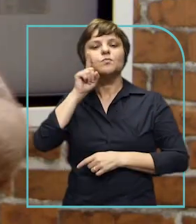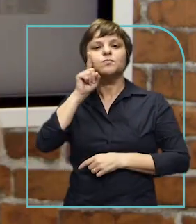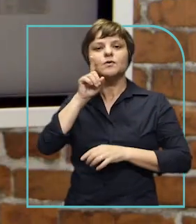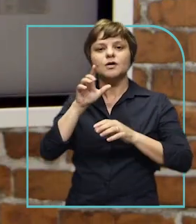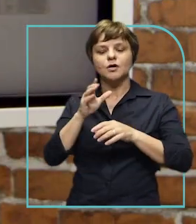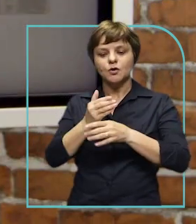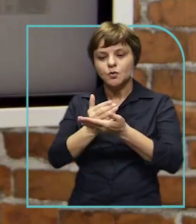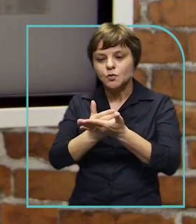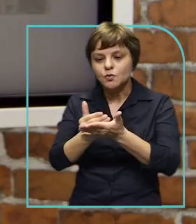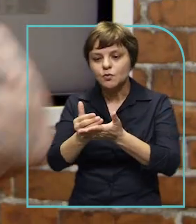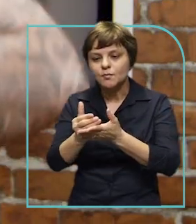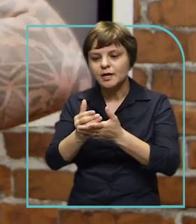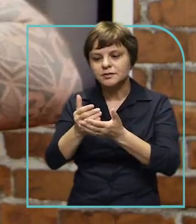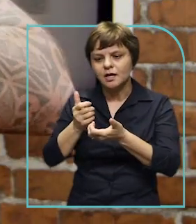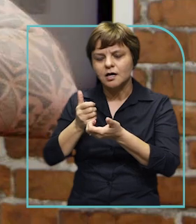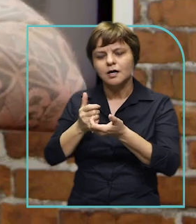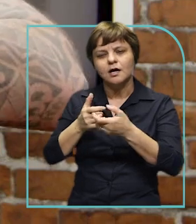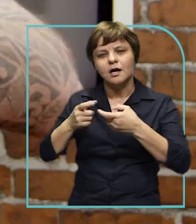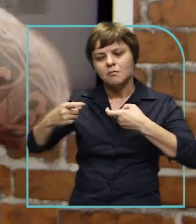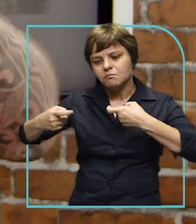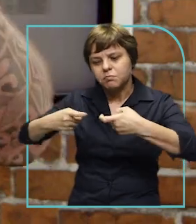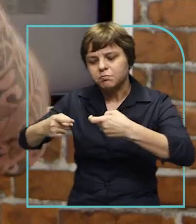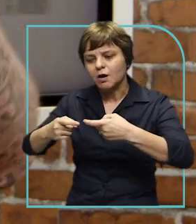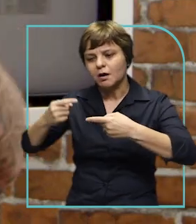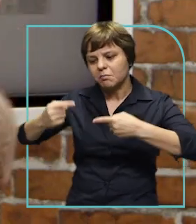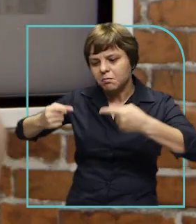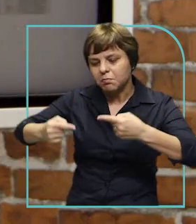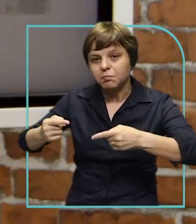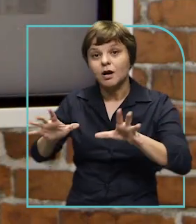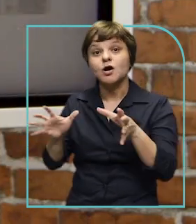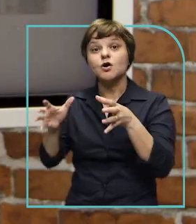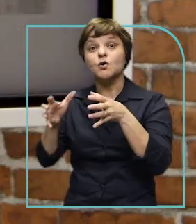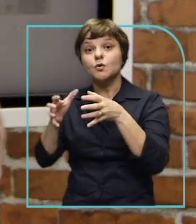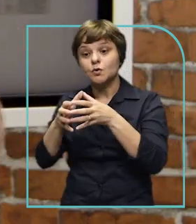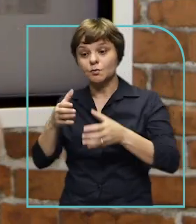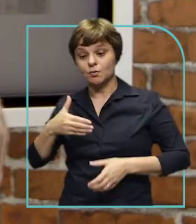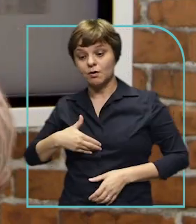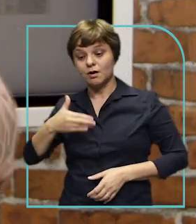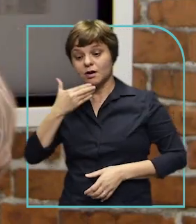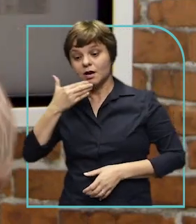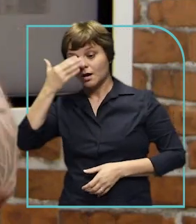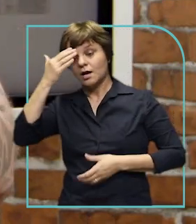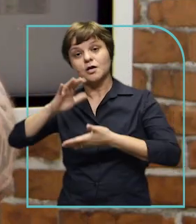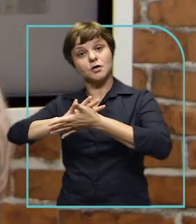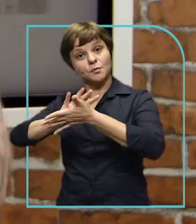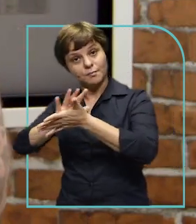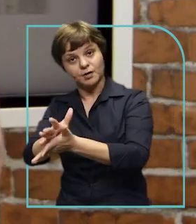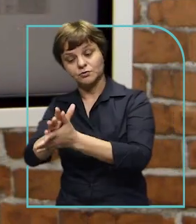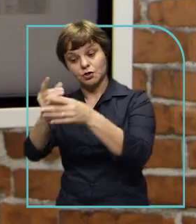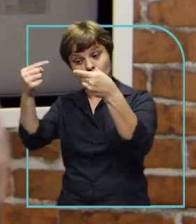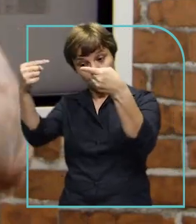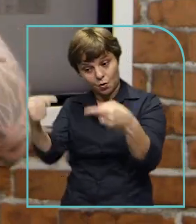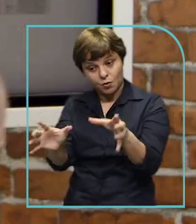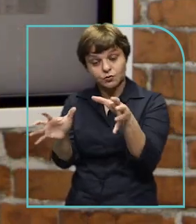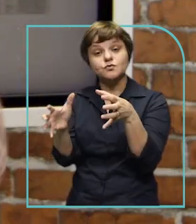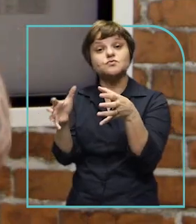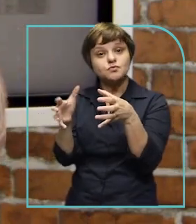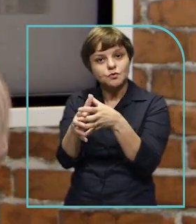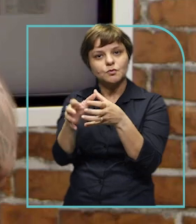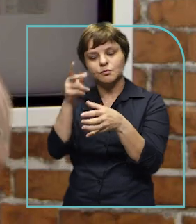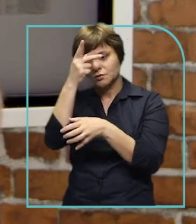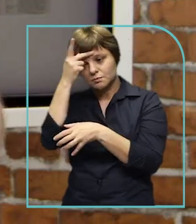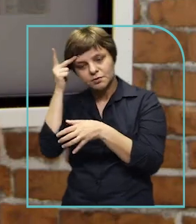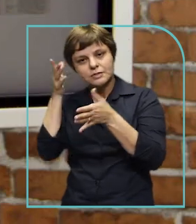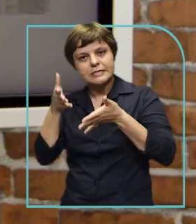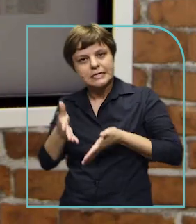árabe, começa então a perseguir grupos árabes e a xenofobia contra os árabes aumenta